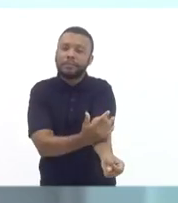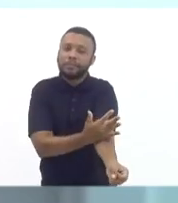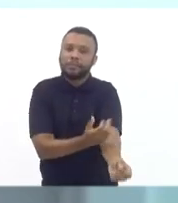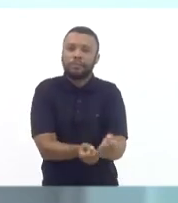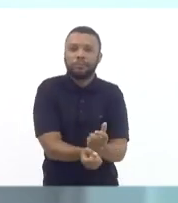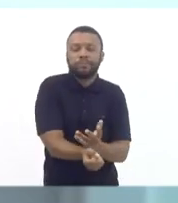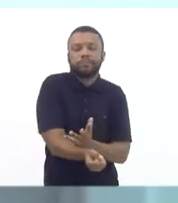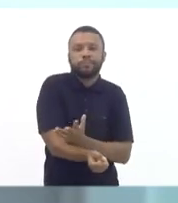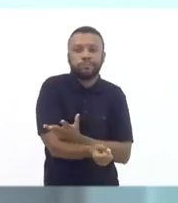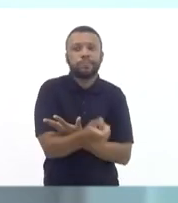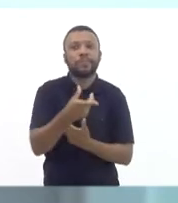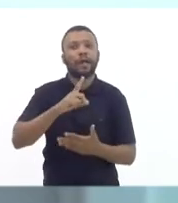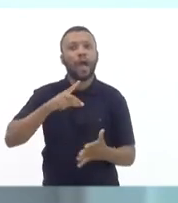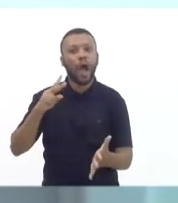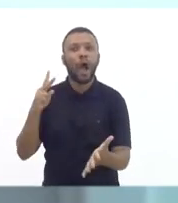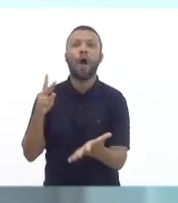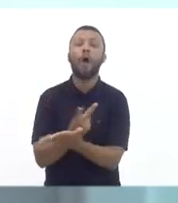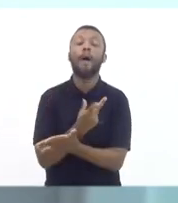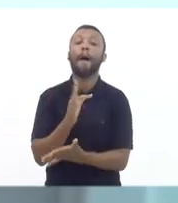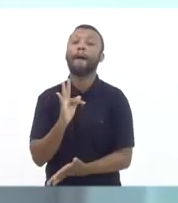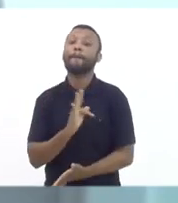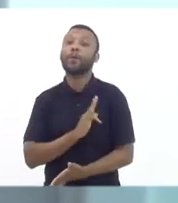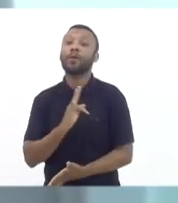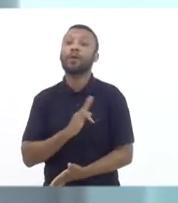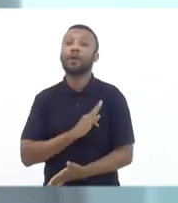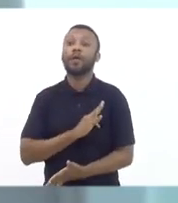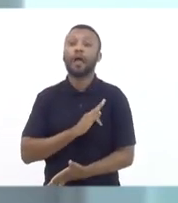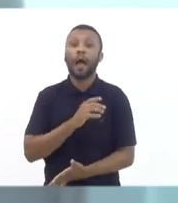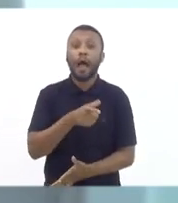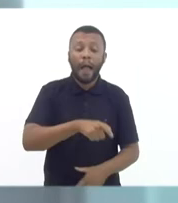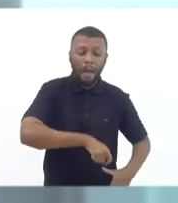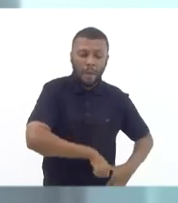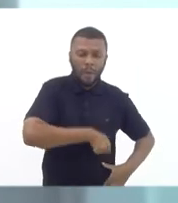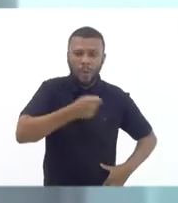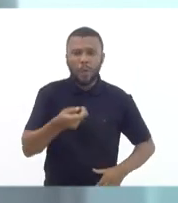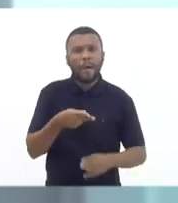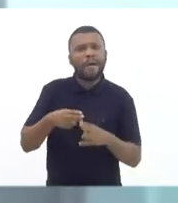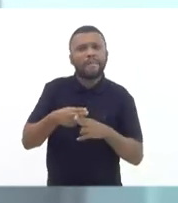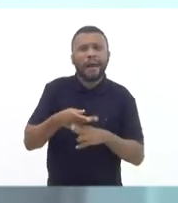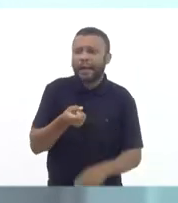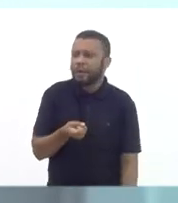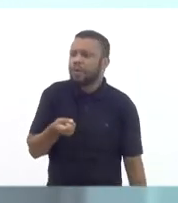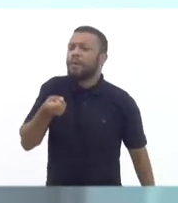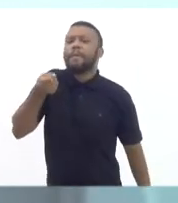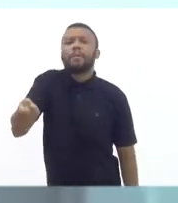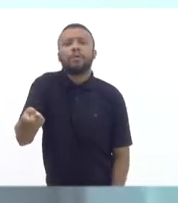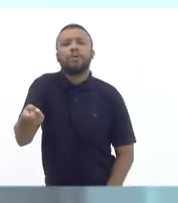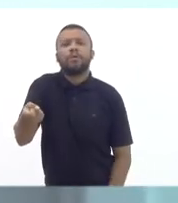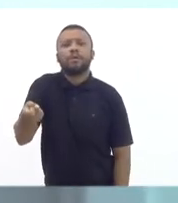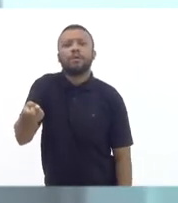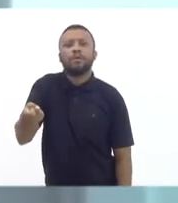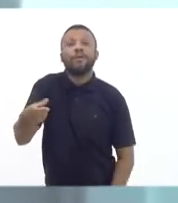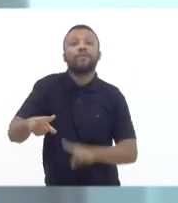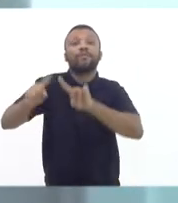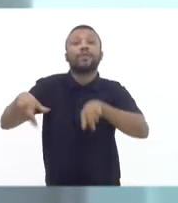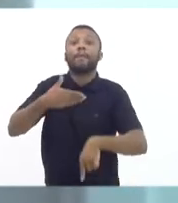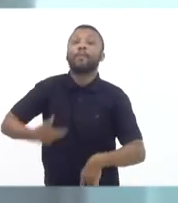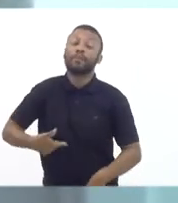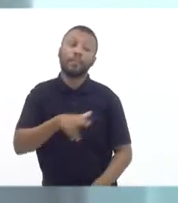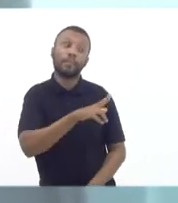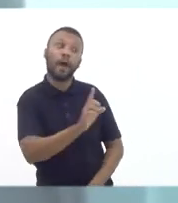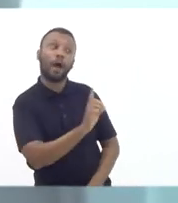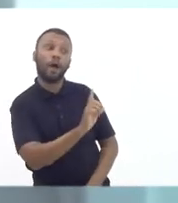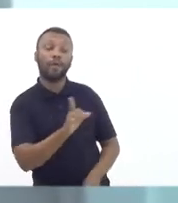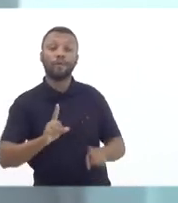você ocasionou uma ocorrência policial por ameaça à faca ao funcionário público. Sim. Foi conduzido para a delegacia, vai responder